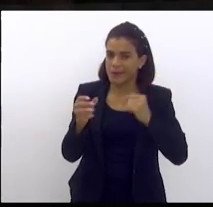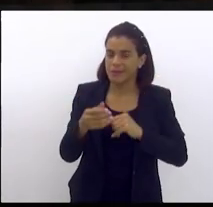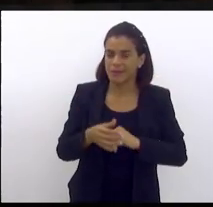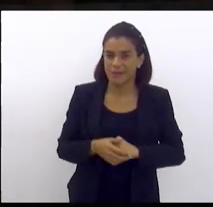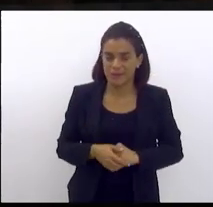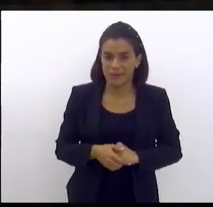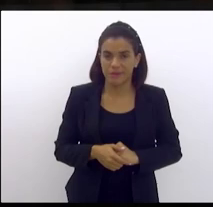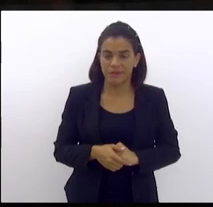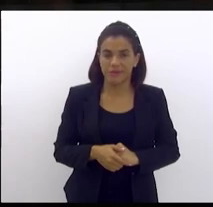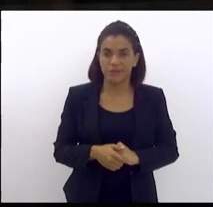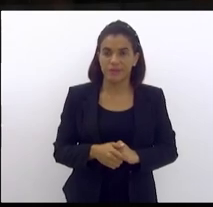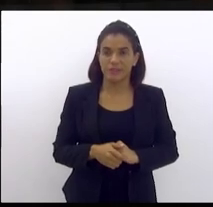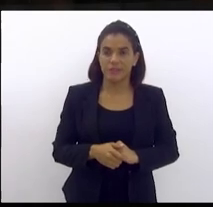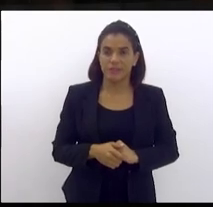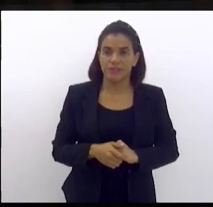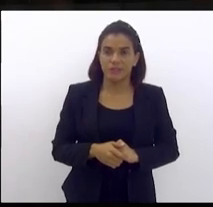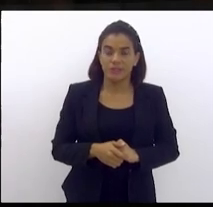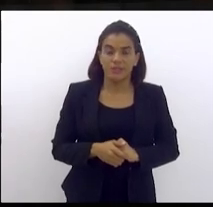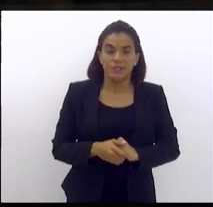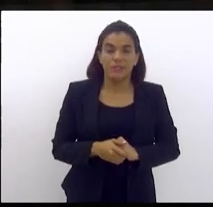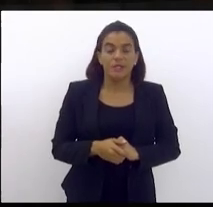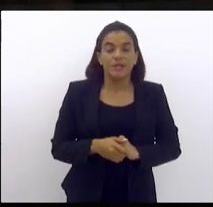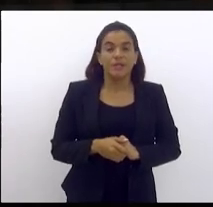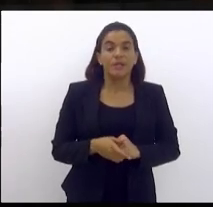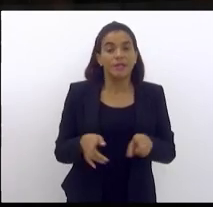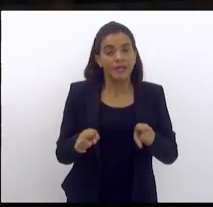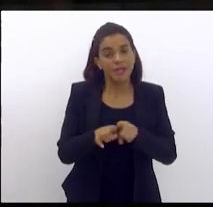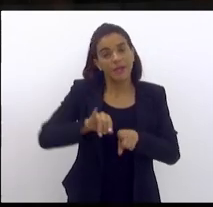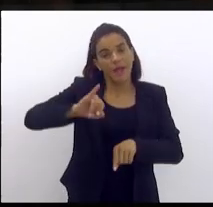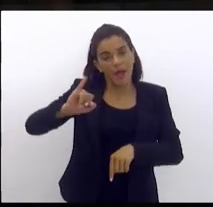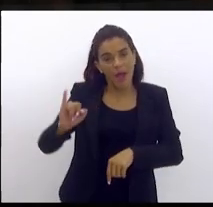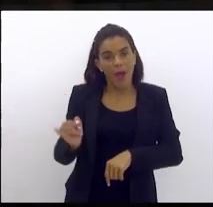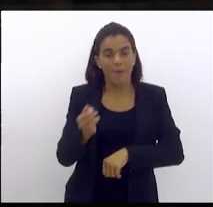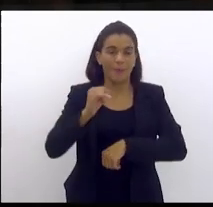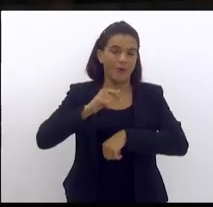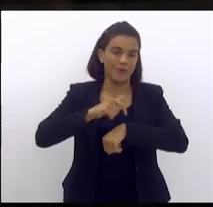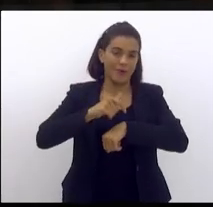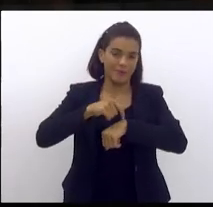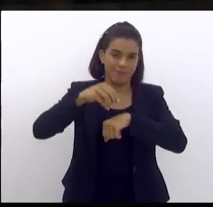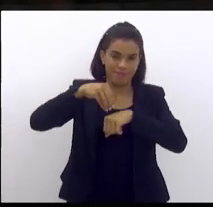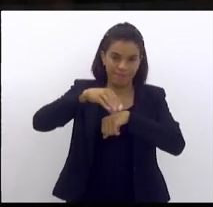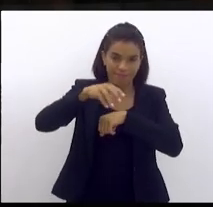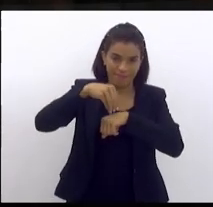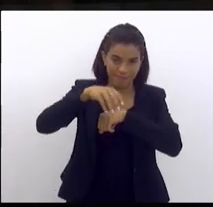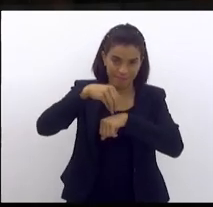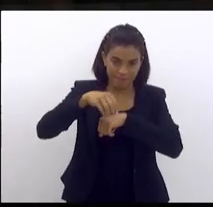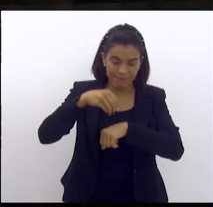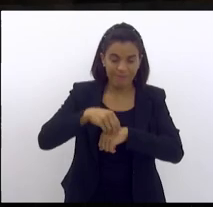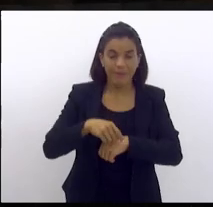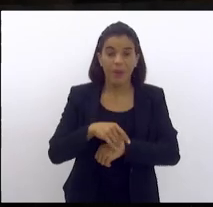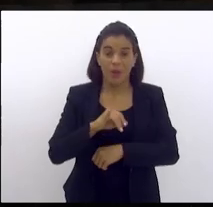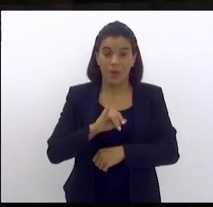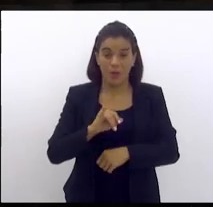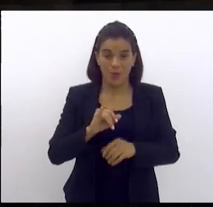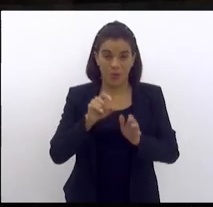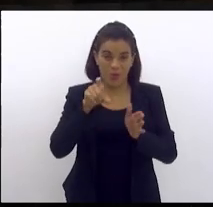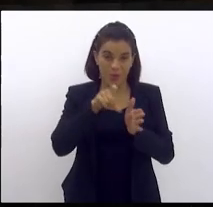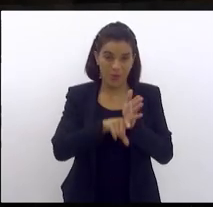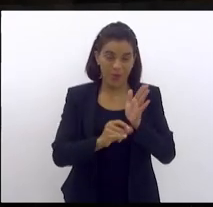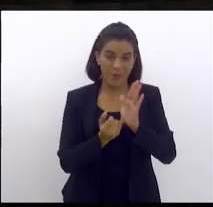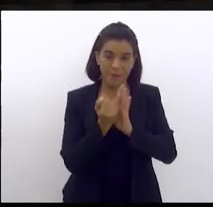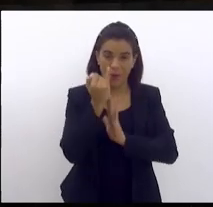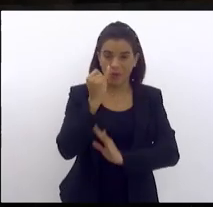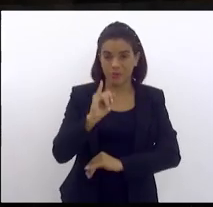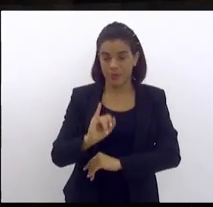nosso país queria dizer que apesar do ibs ser